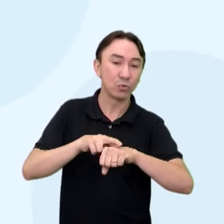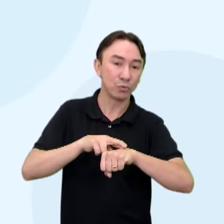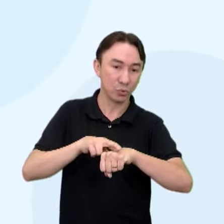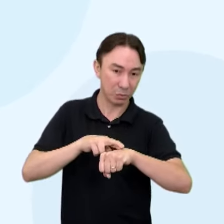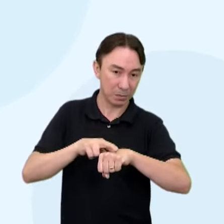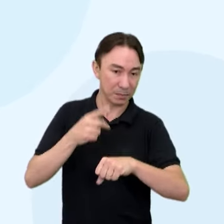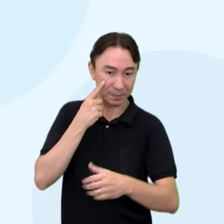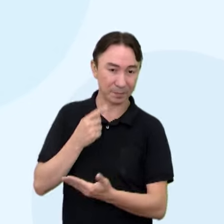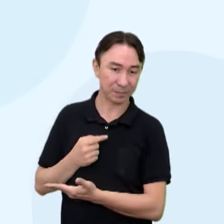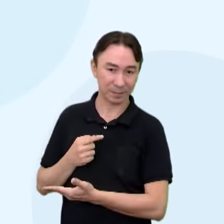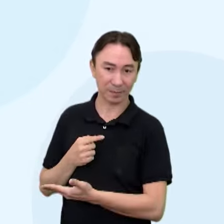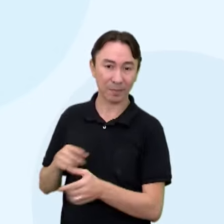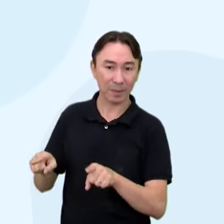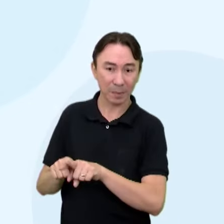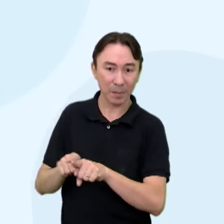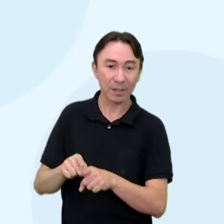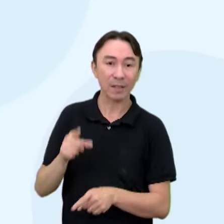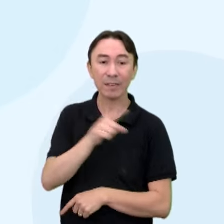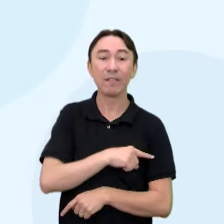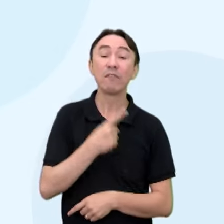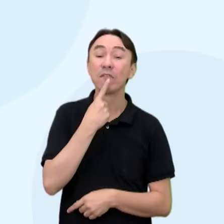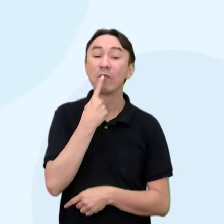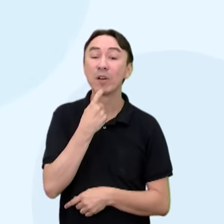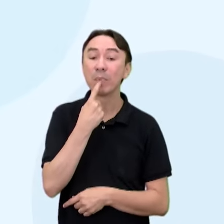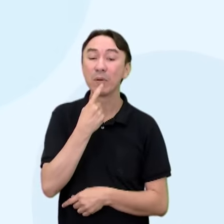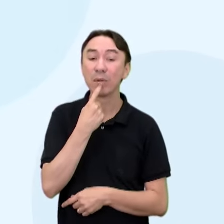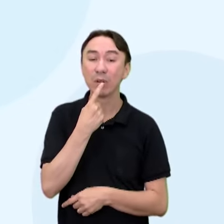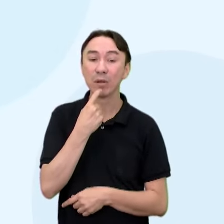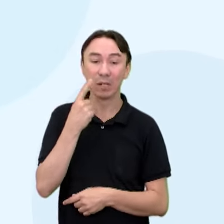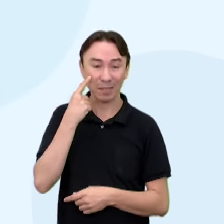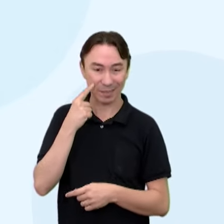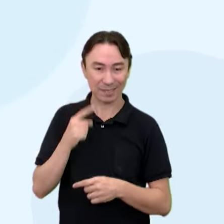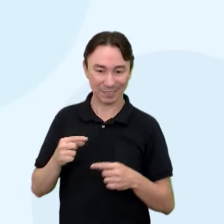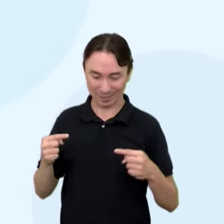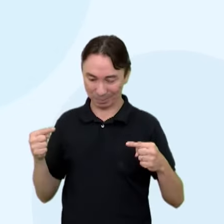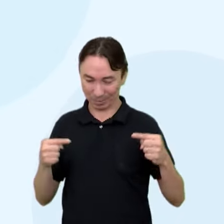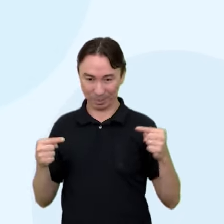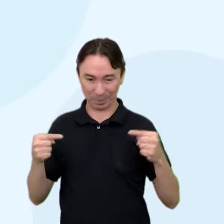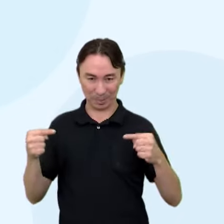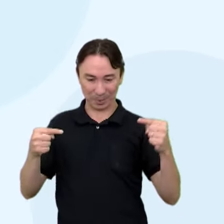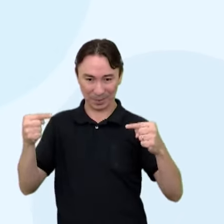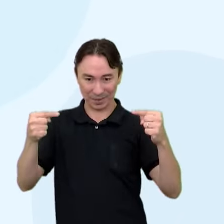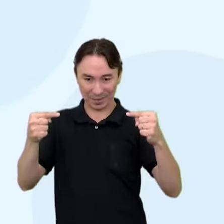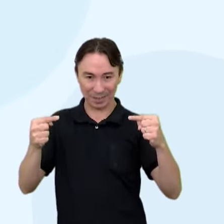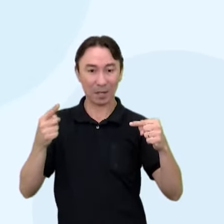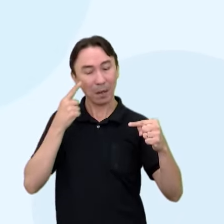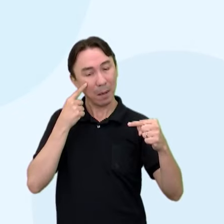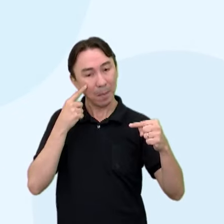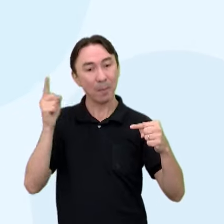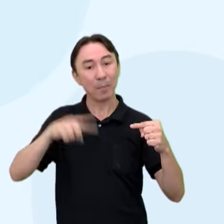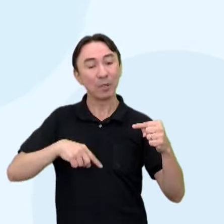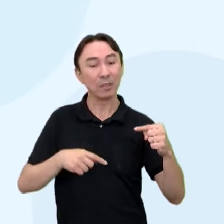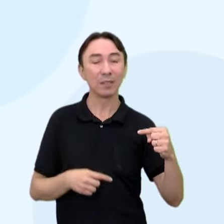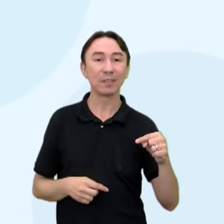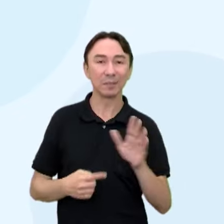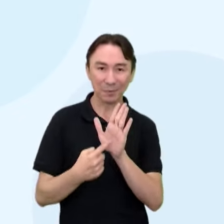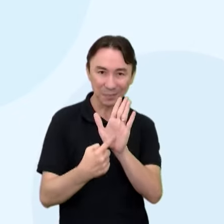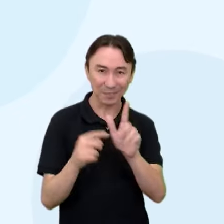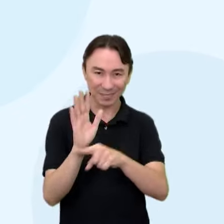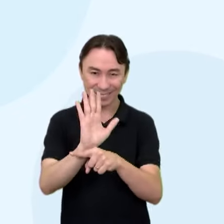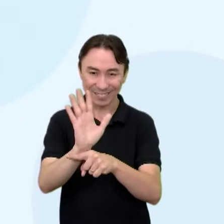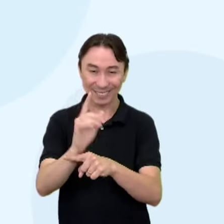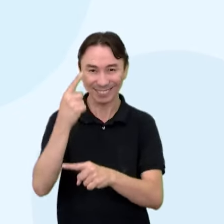inferior, né, da América do Sul, que mostra lá a propagação, né? Onde foi mostrado lá no vídeo para vocês, né?